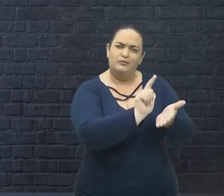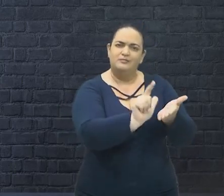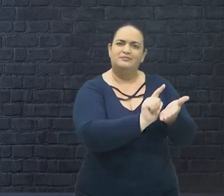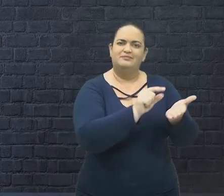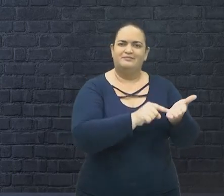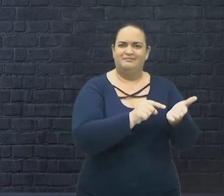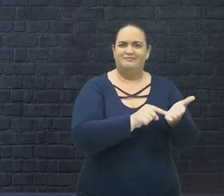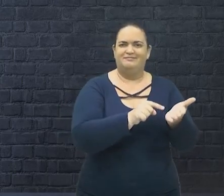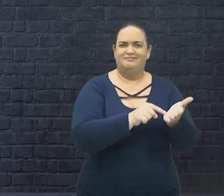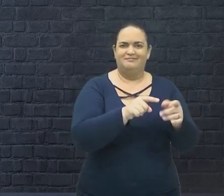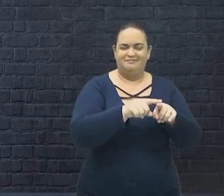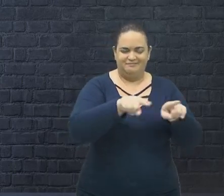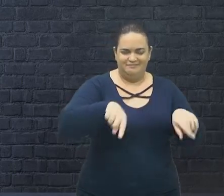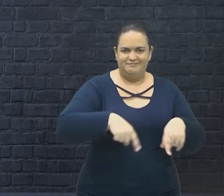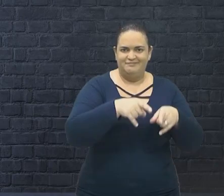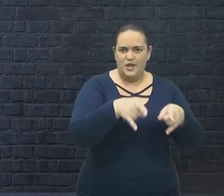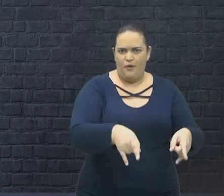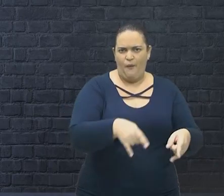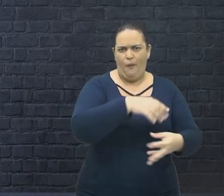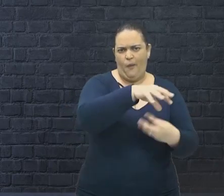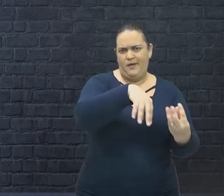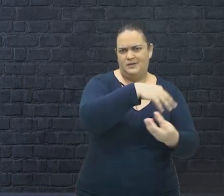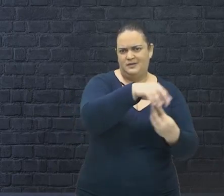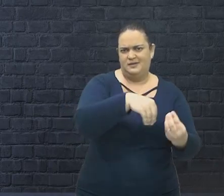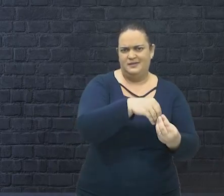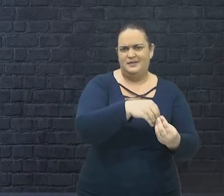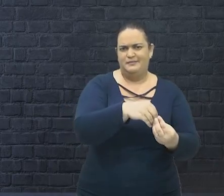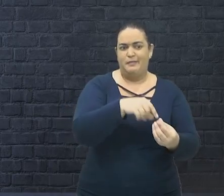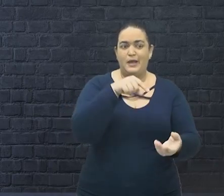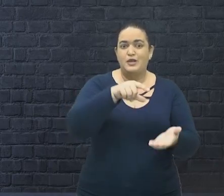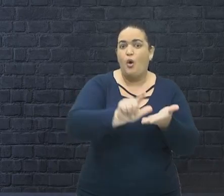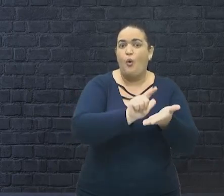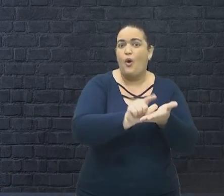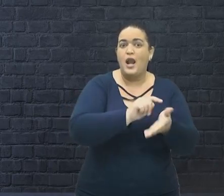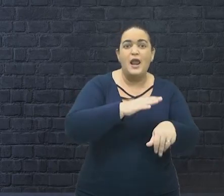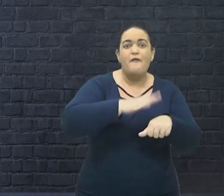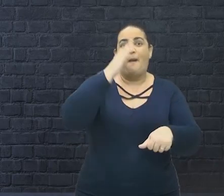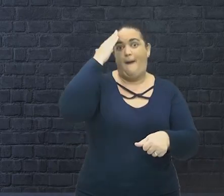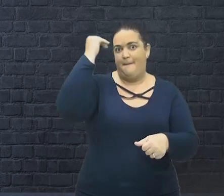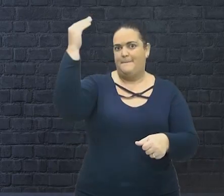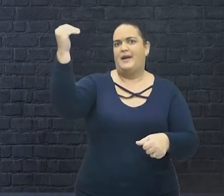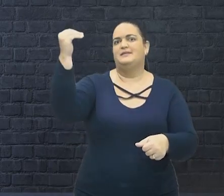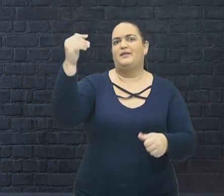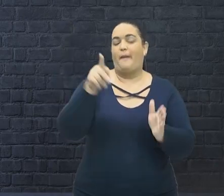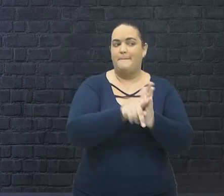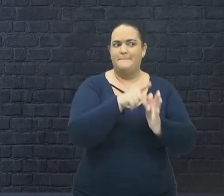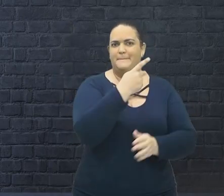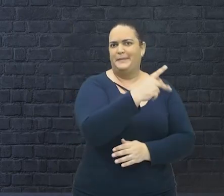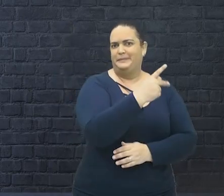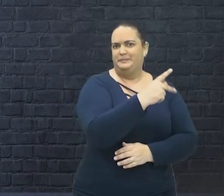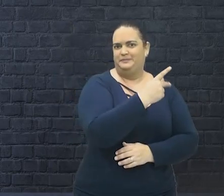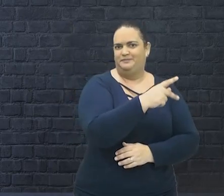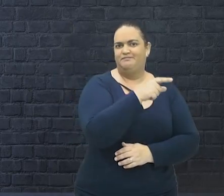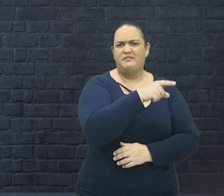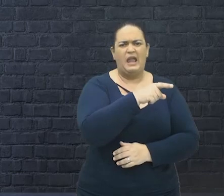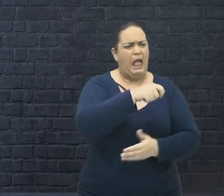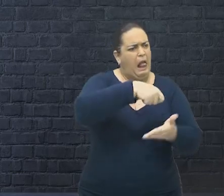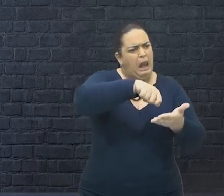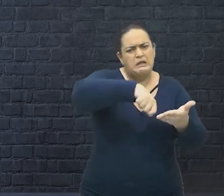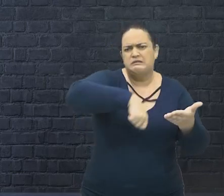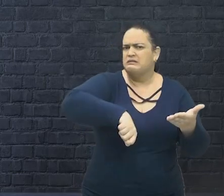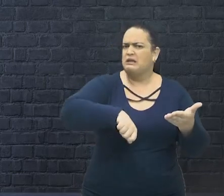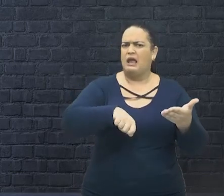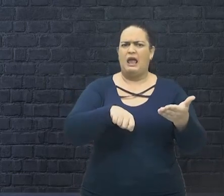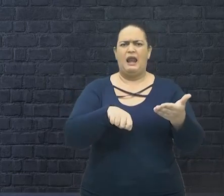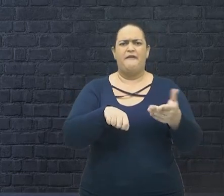vocês que estão aí, um pouco da obra Quarto de Despejo, a obra que ficou mais conhecida da Carolina Maria de Jesus, mas como eu lhes